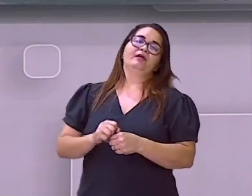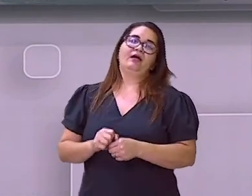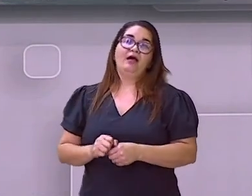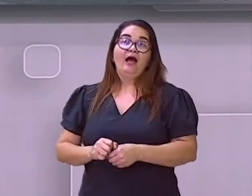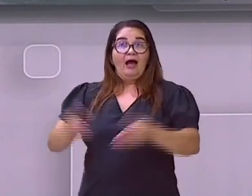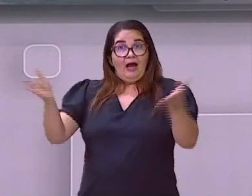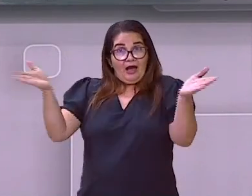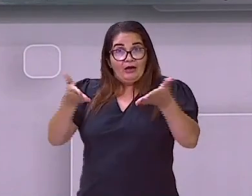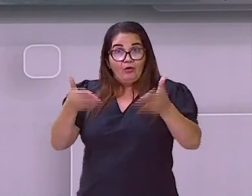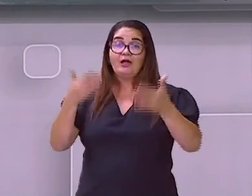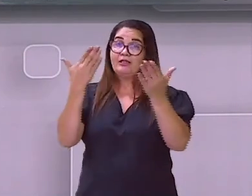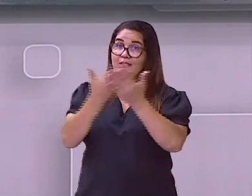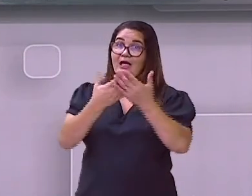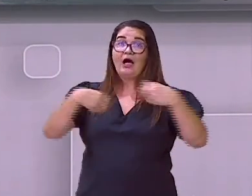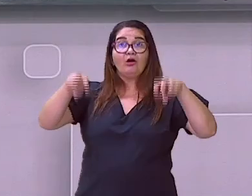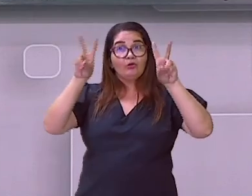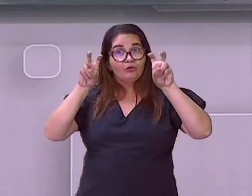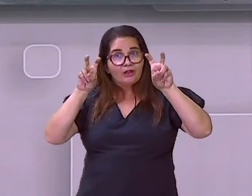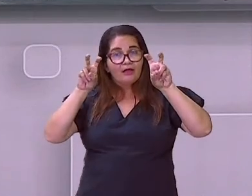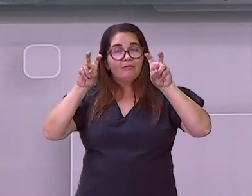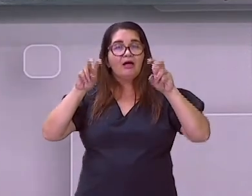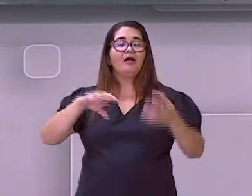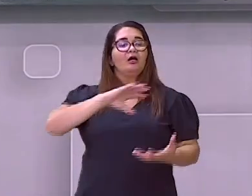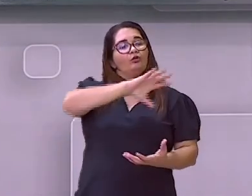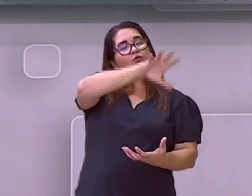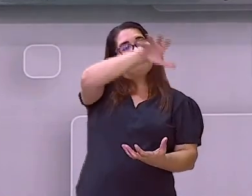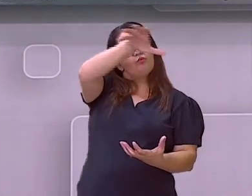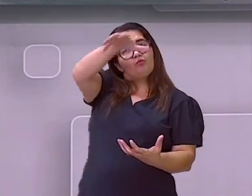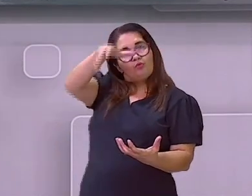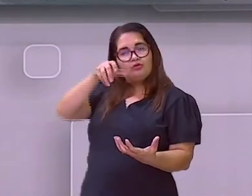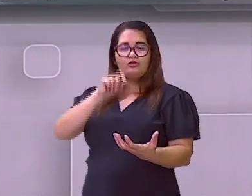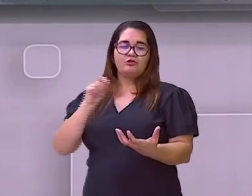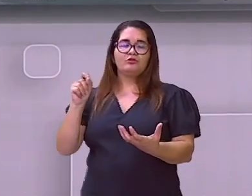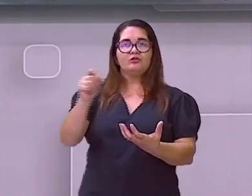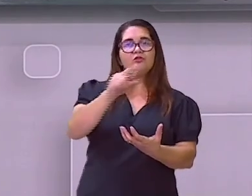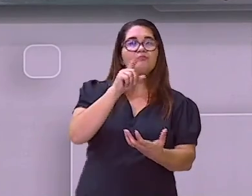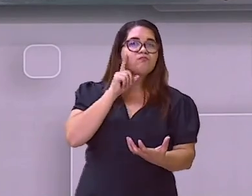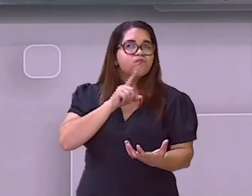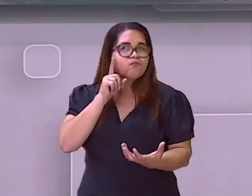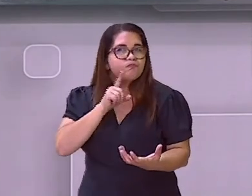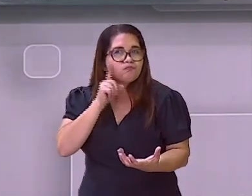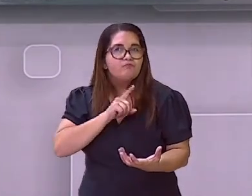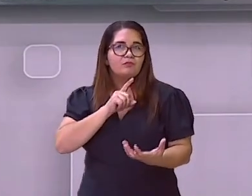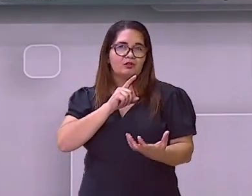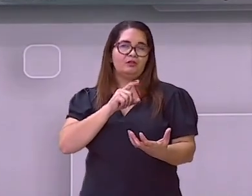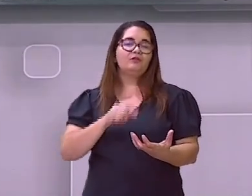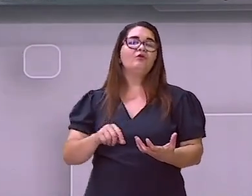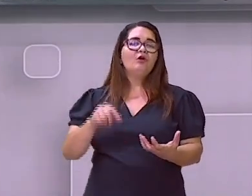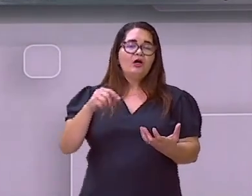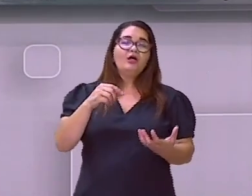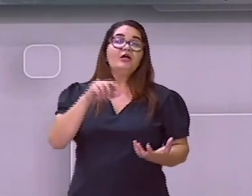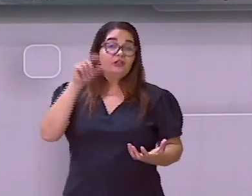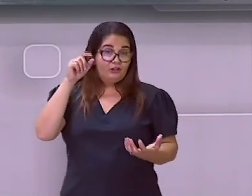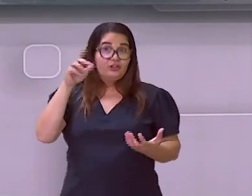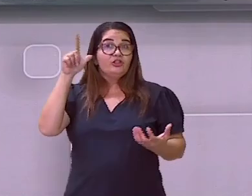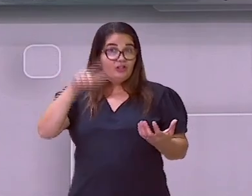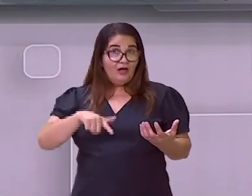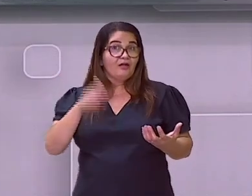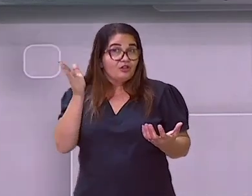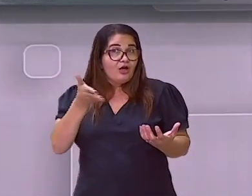mostrar que o continente americano já estava formado quando o europeu chegou